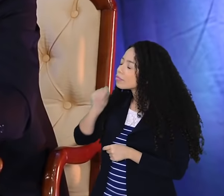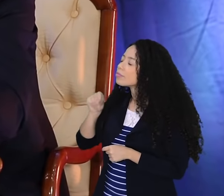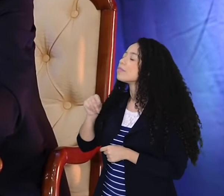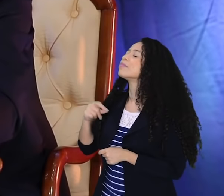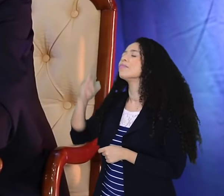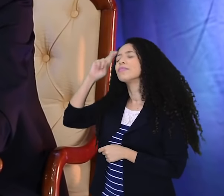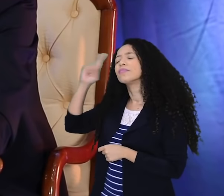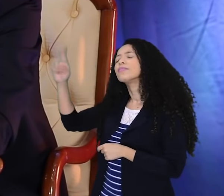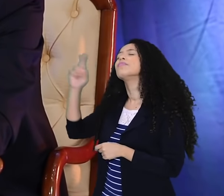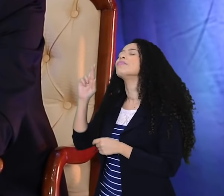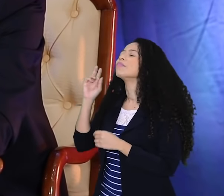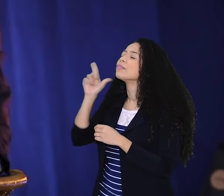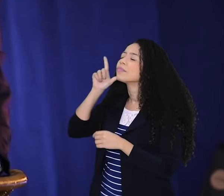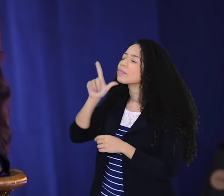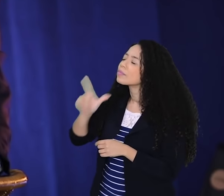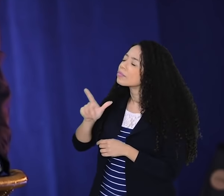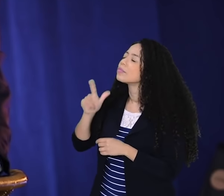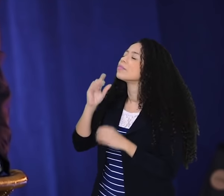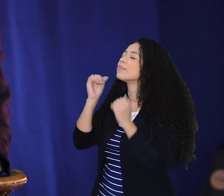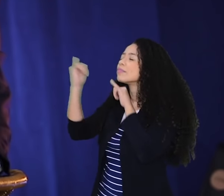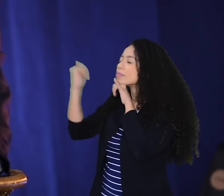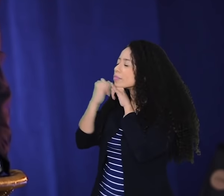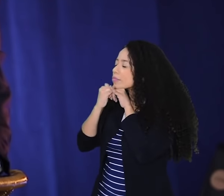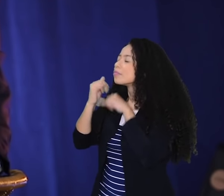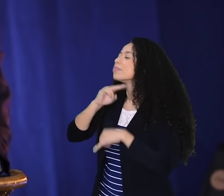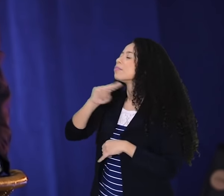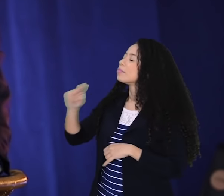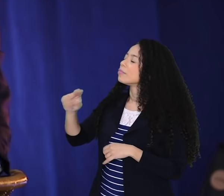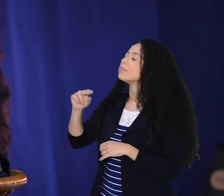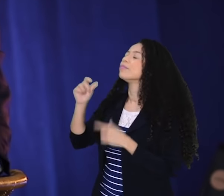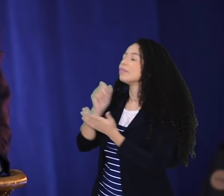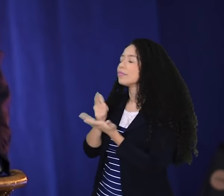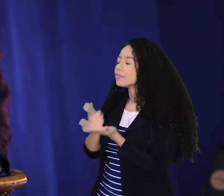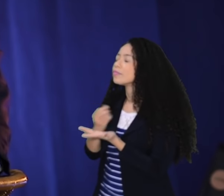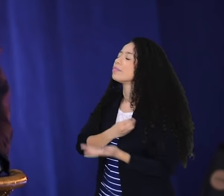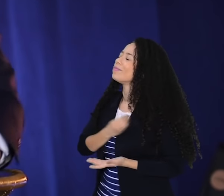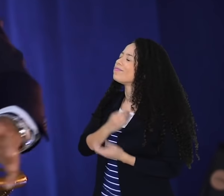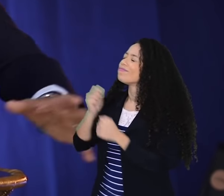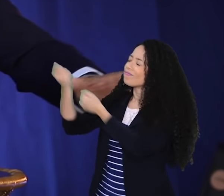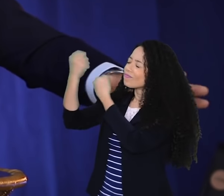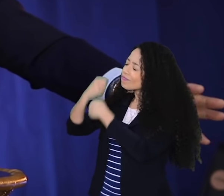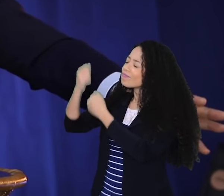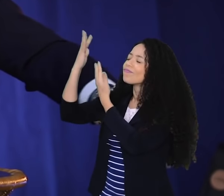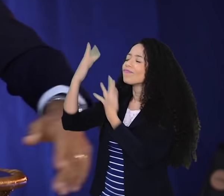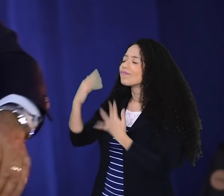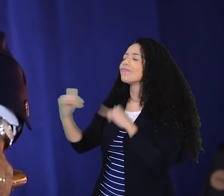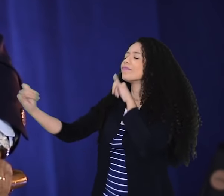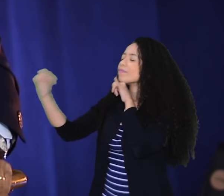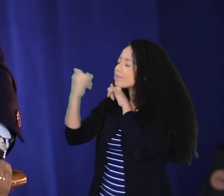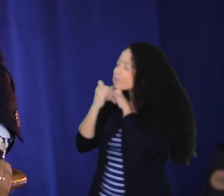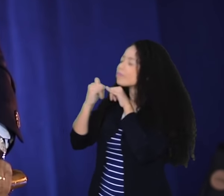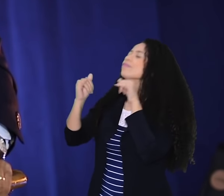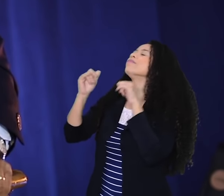e que os Seus nomes sejam escritos no livro da vida. Concede a Tua graça, concede o Teu perdão, abençoa, cura as nossas dores, as